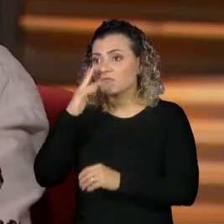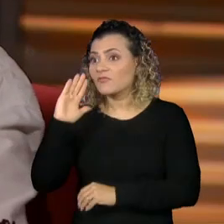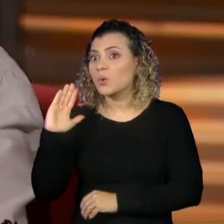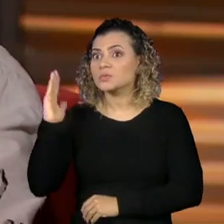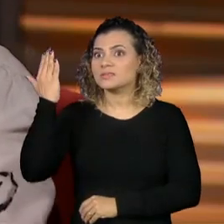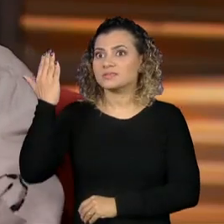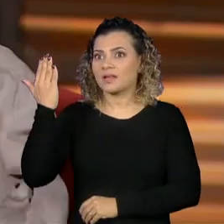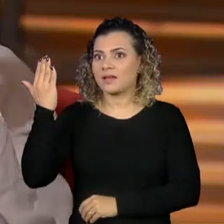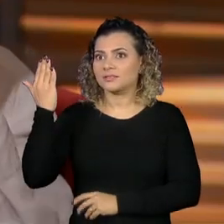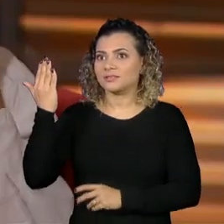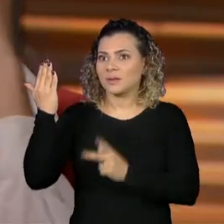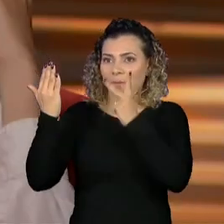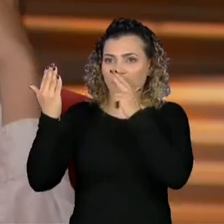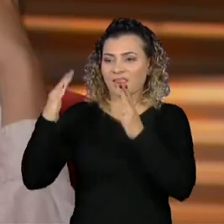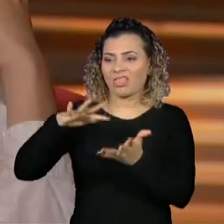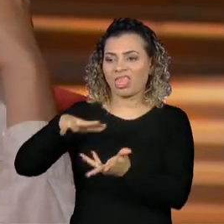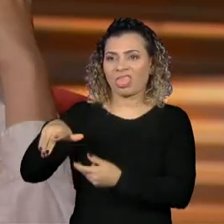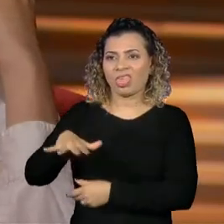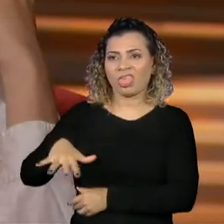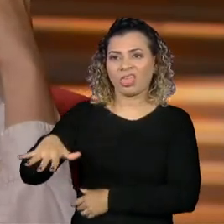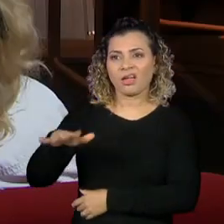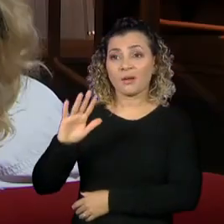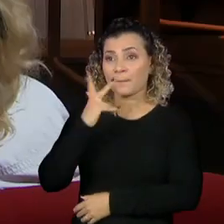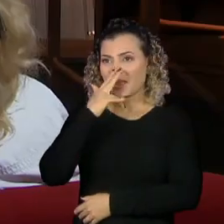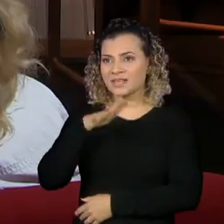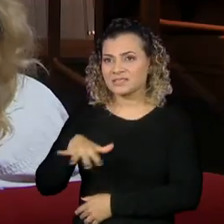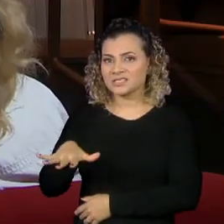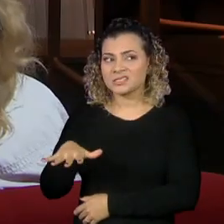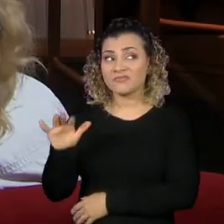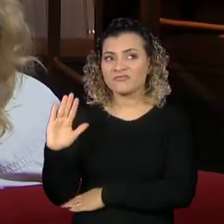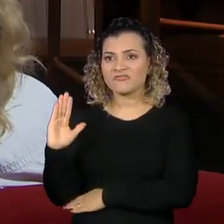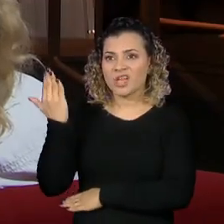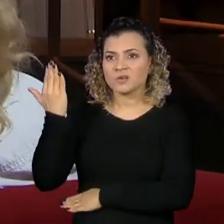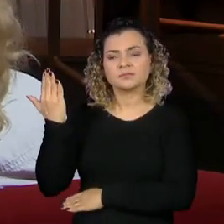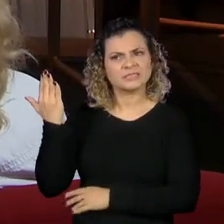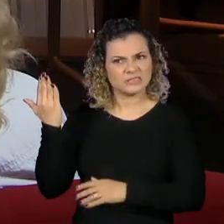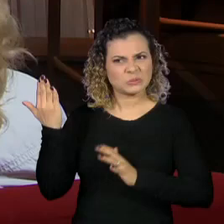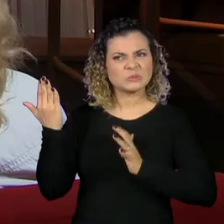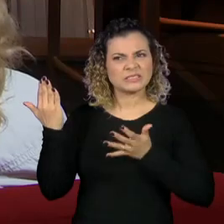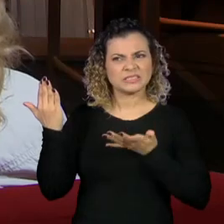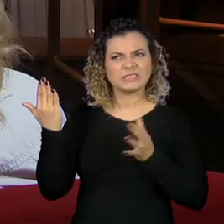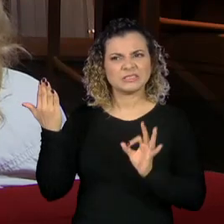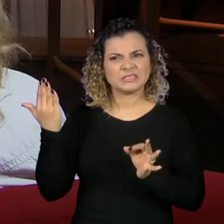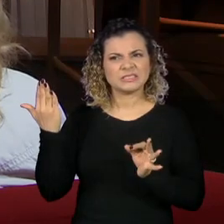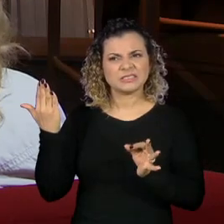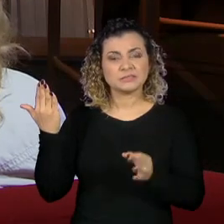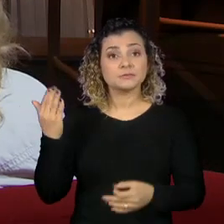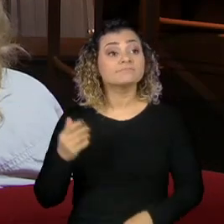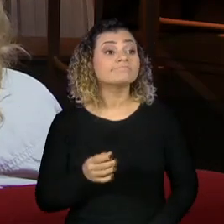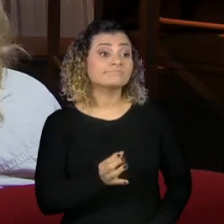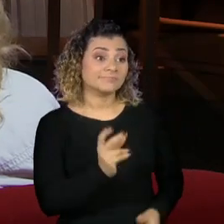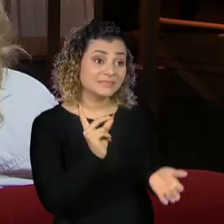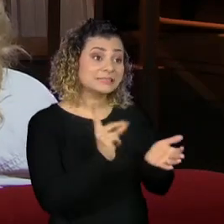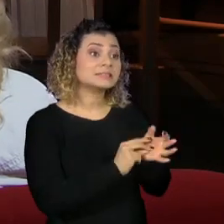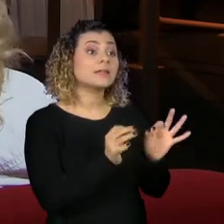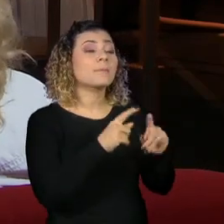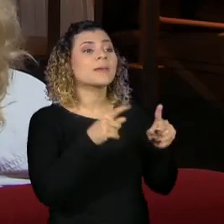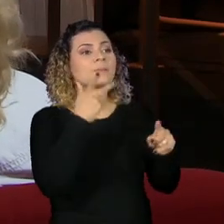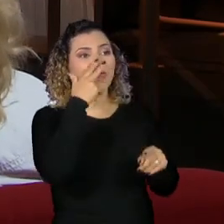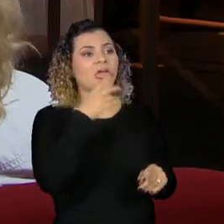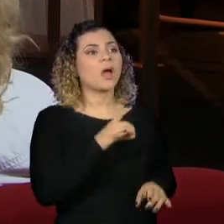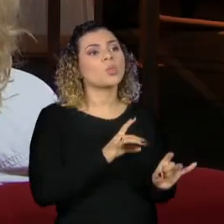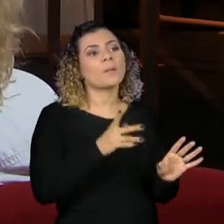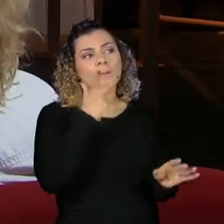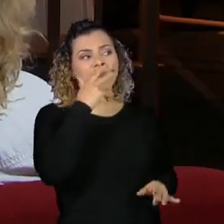falsidade não é isso é muito terrível né claro mas é que muitas vezes se atribuiu uma coisa